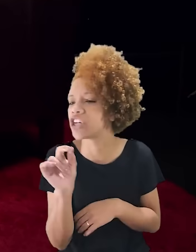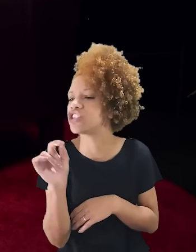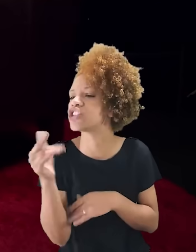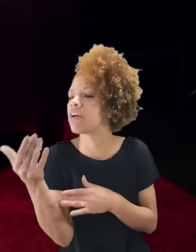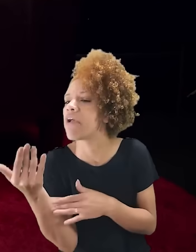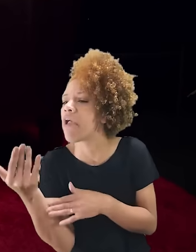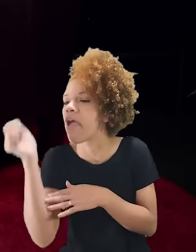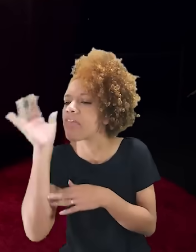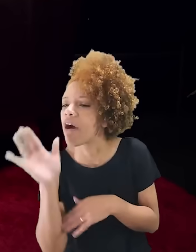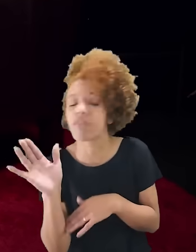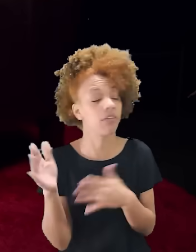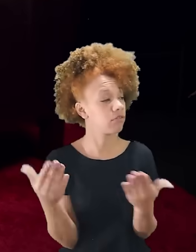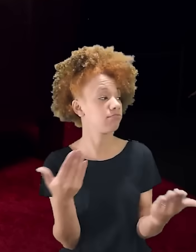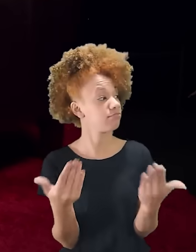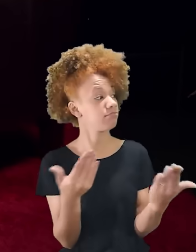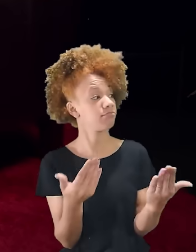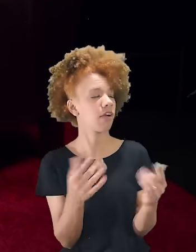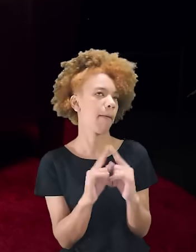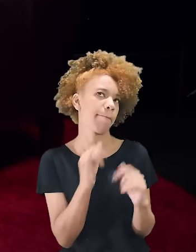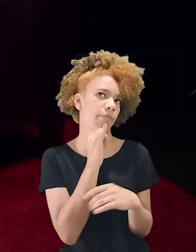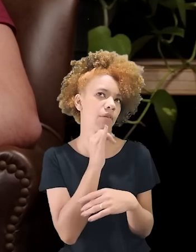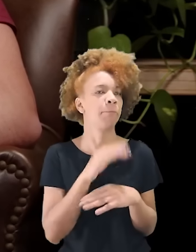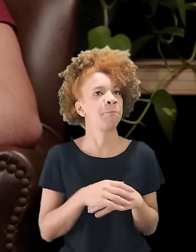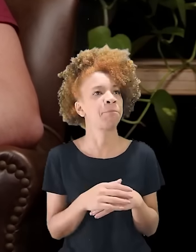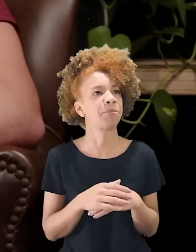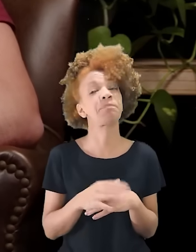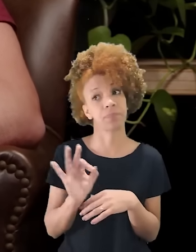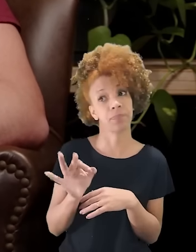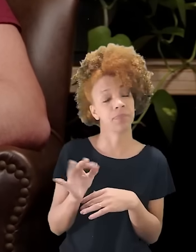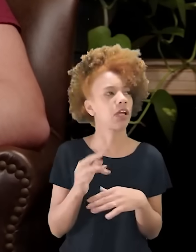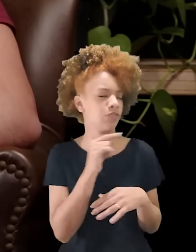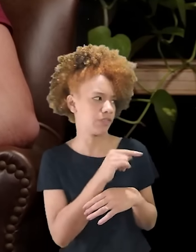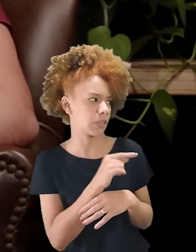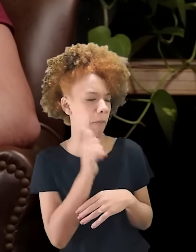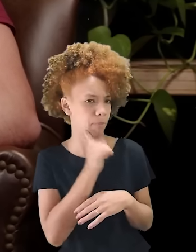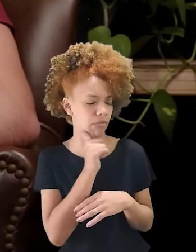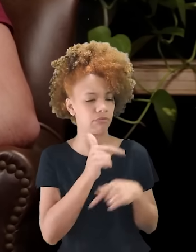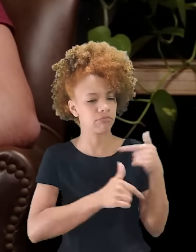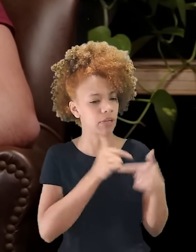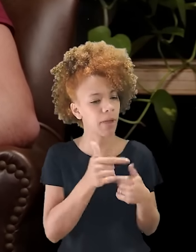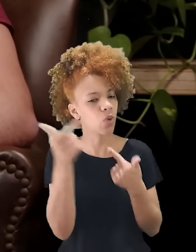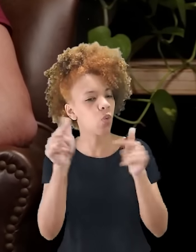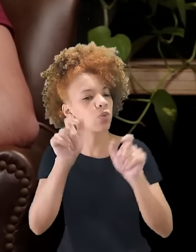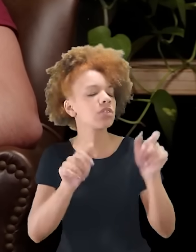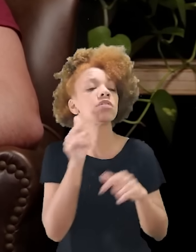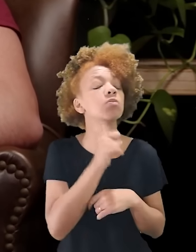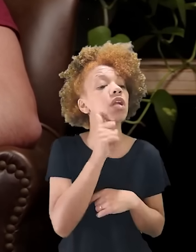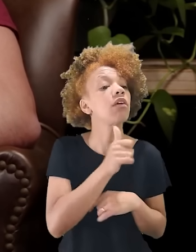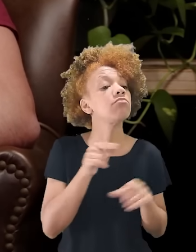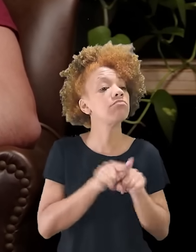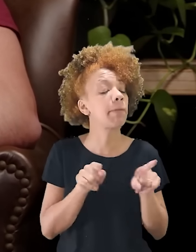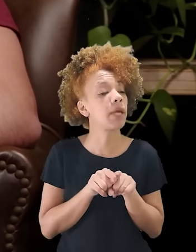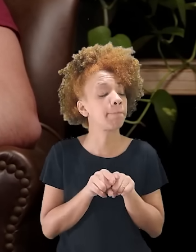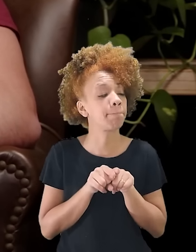jamaic aí eu tô a aí você tá falando numa coisa que é vamos lá você é uma mulher e você trabalha com outras mulheres que